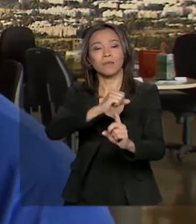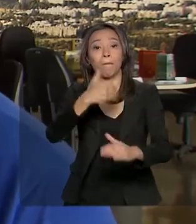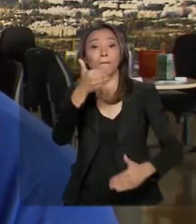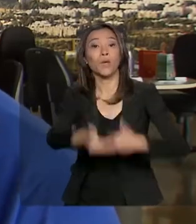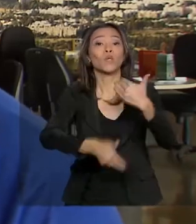humanidade. Obrigado. Obrigado.